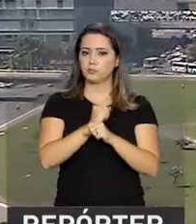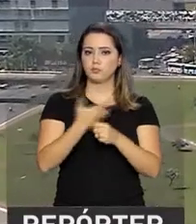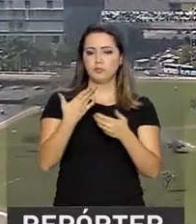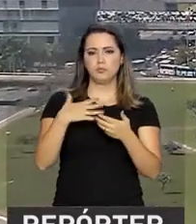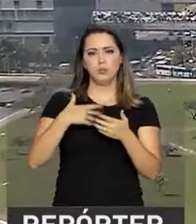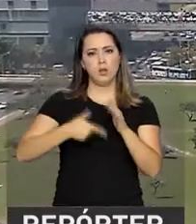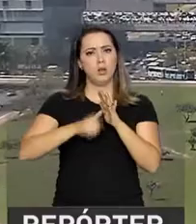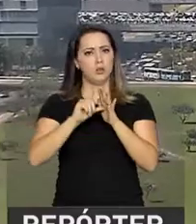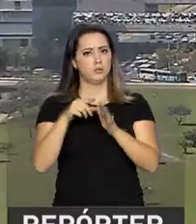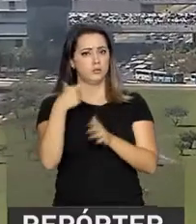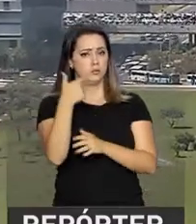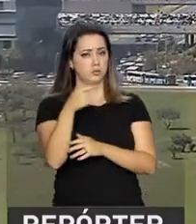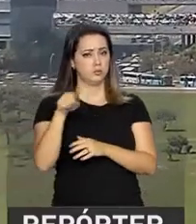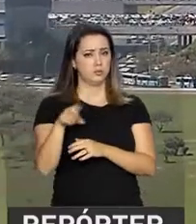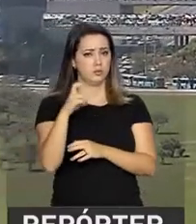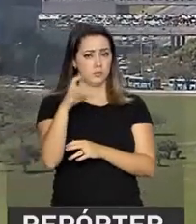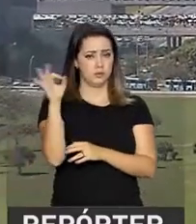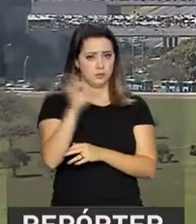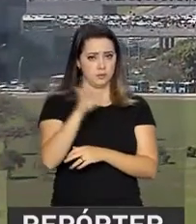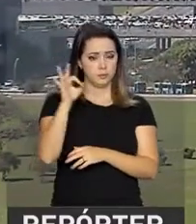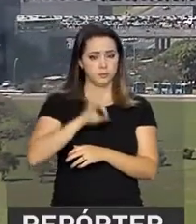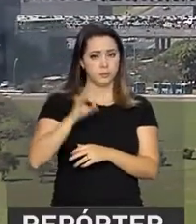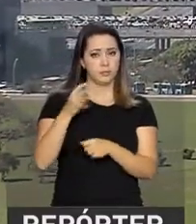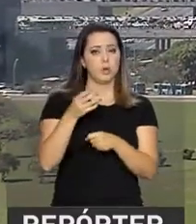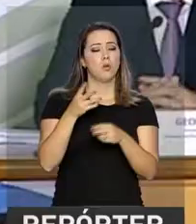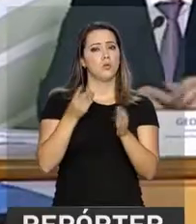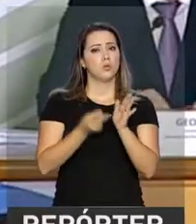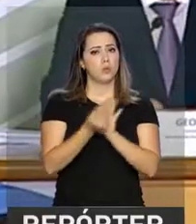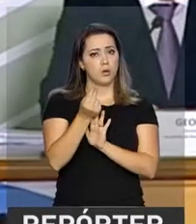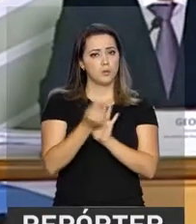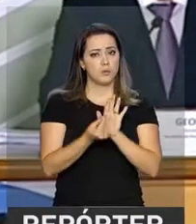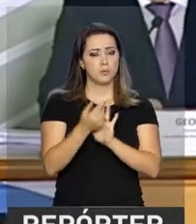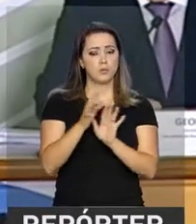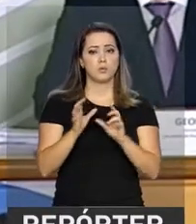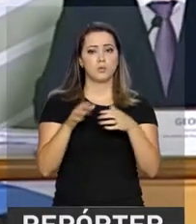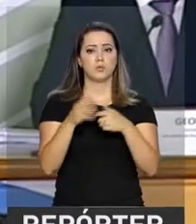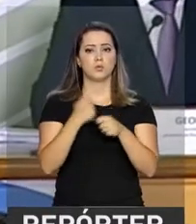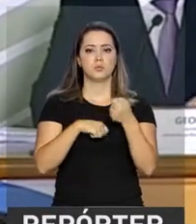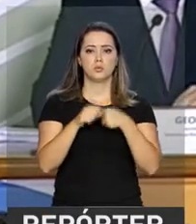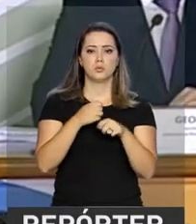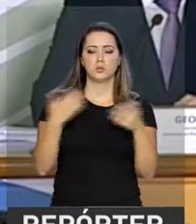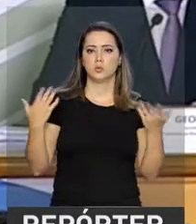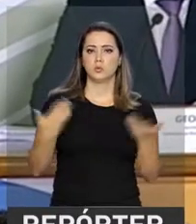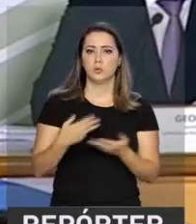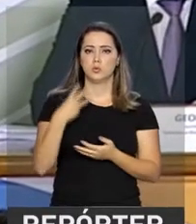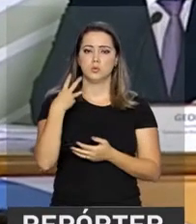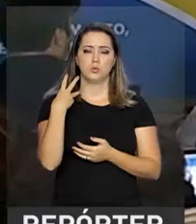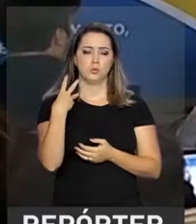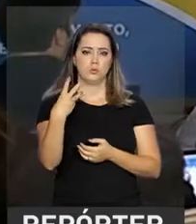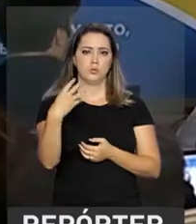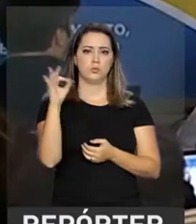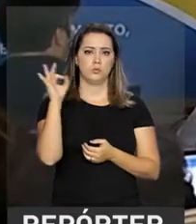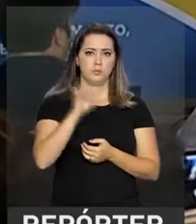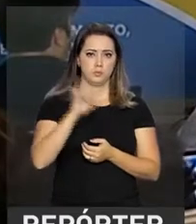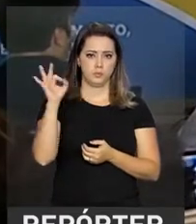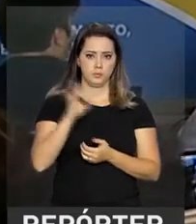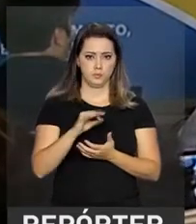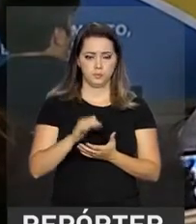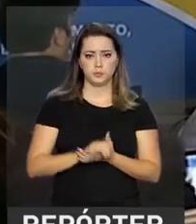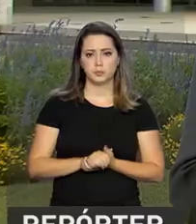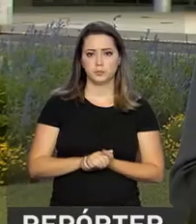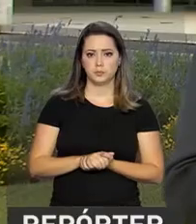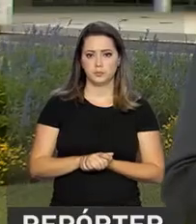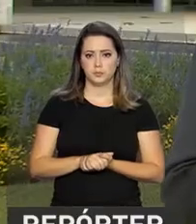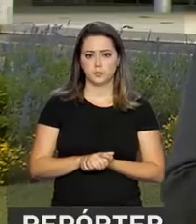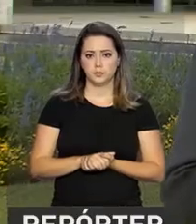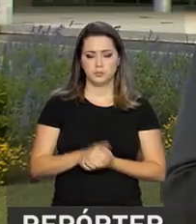lugar dos 2,5% previstos no orçamento, a equipe econômica trabalha oficialmente agora com